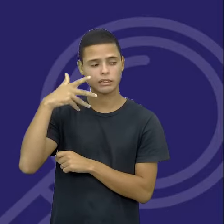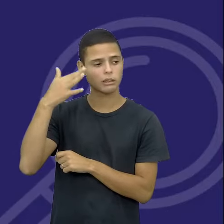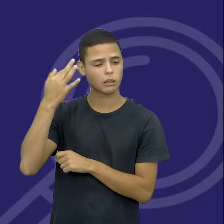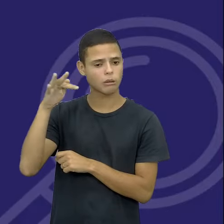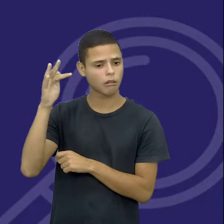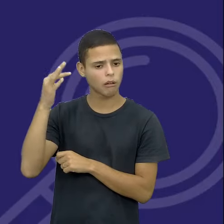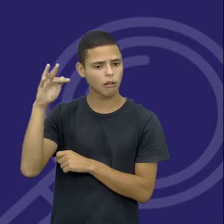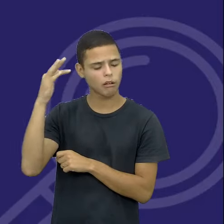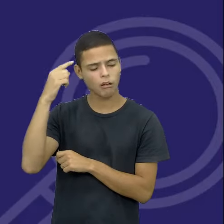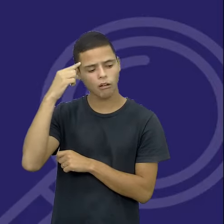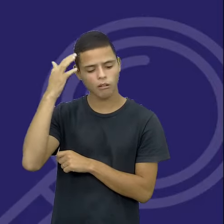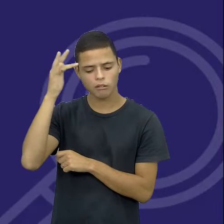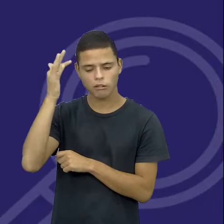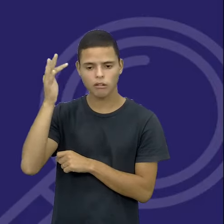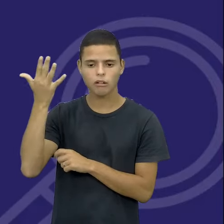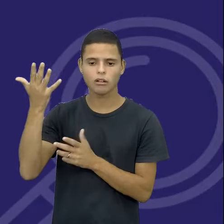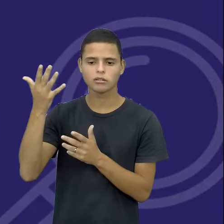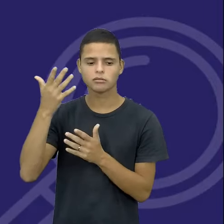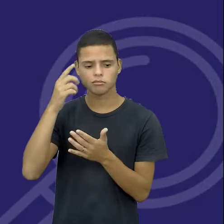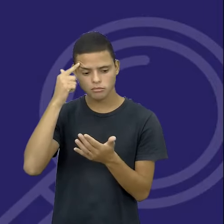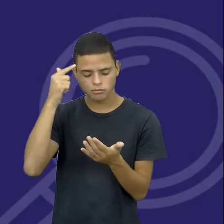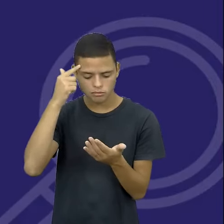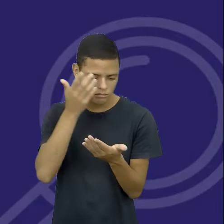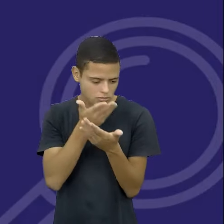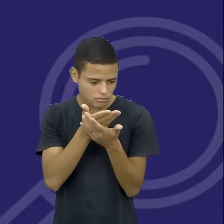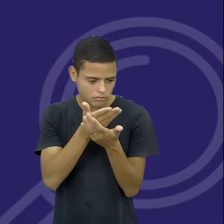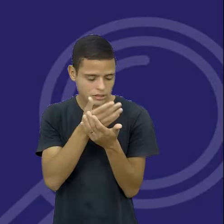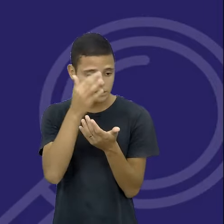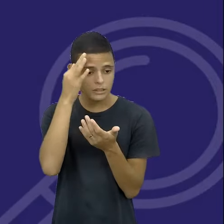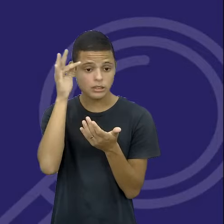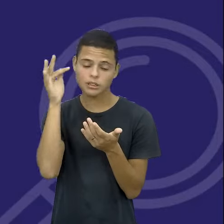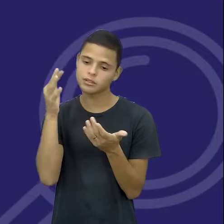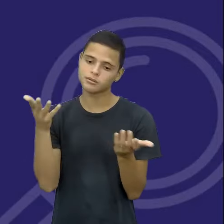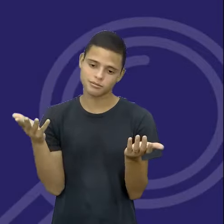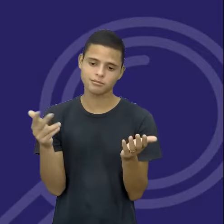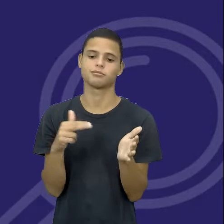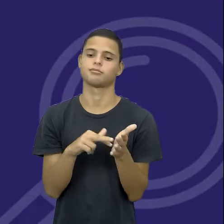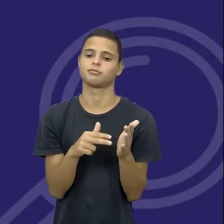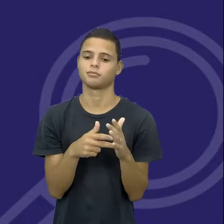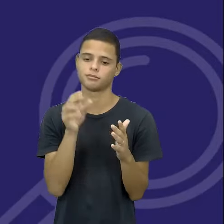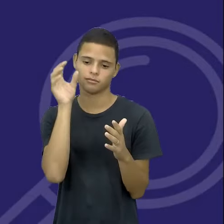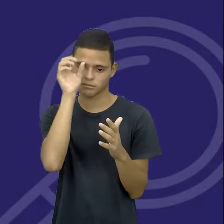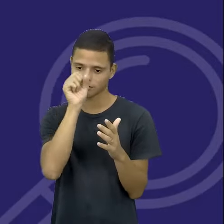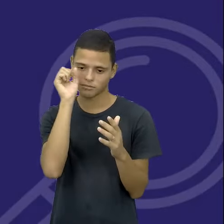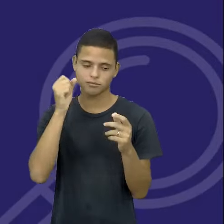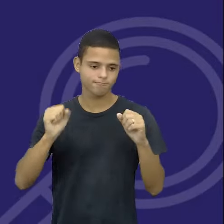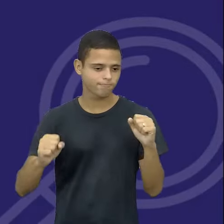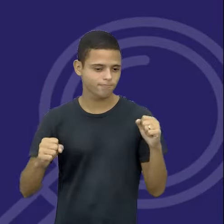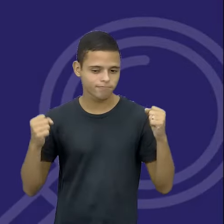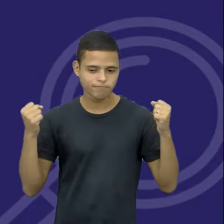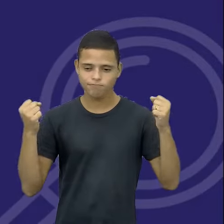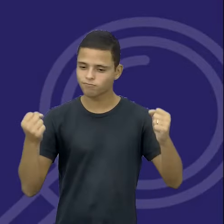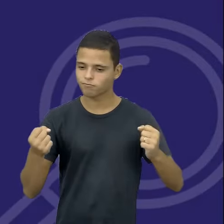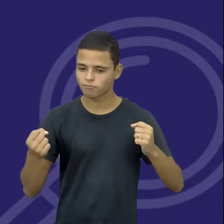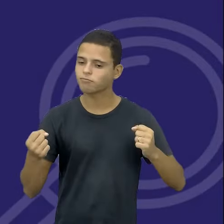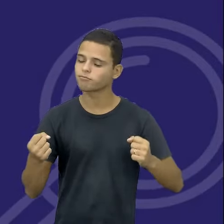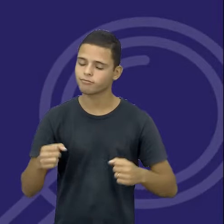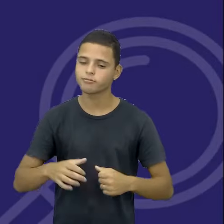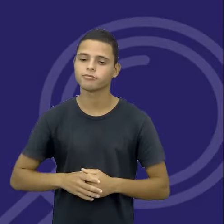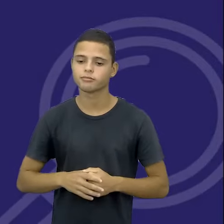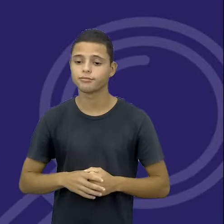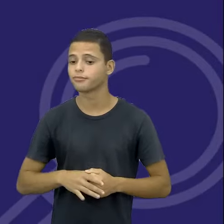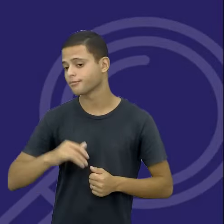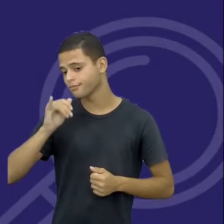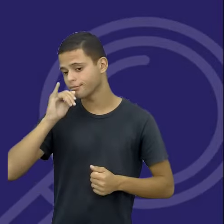Eles diziam isso. Mas isso que é o aprender, né? Isso que é aquele movimento do que eu tenho